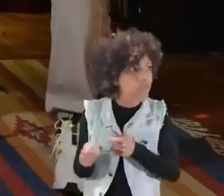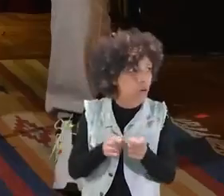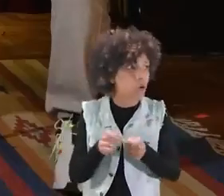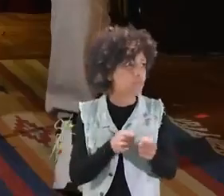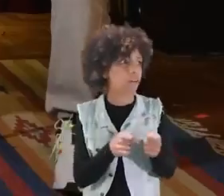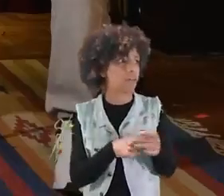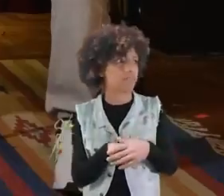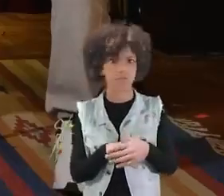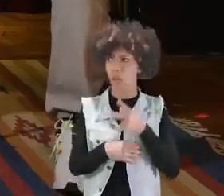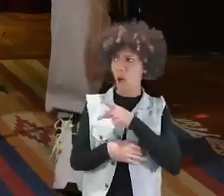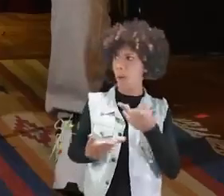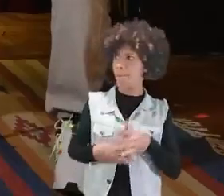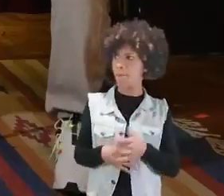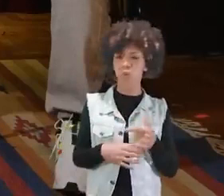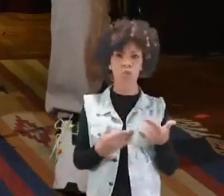impossível